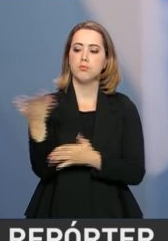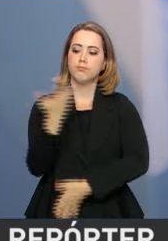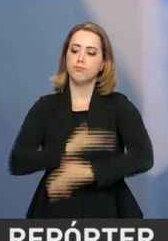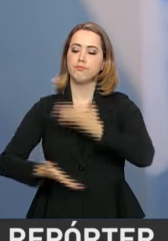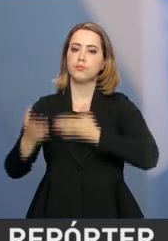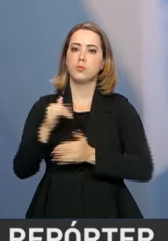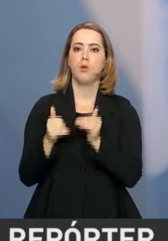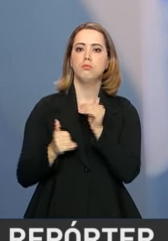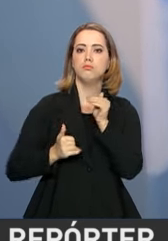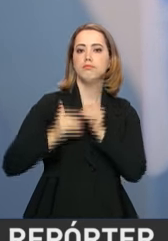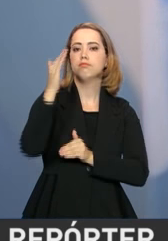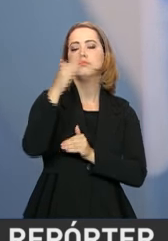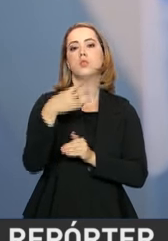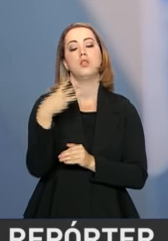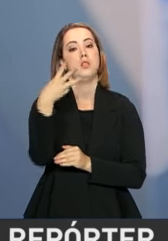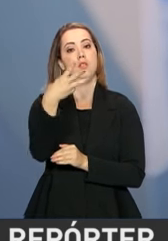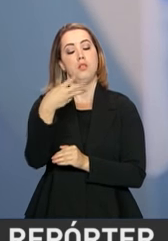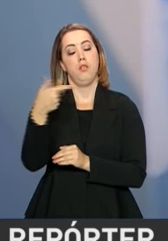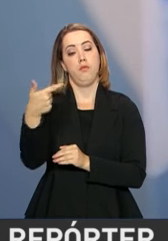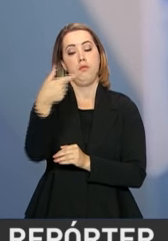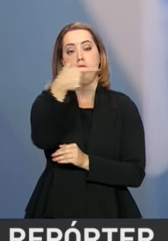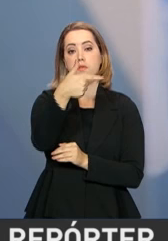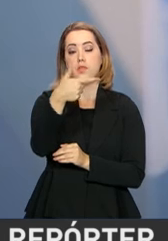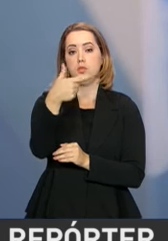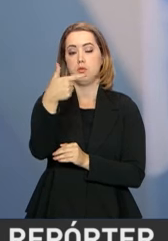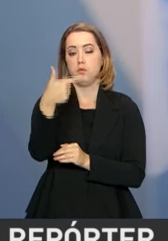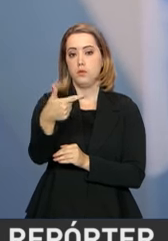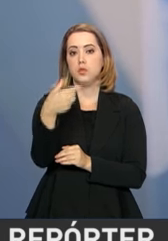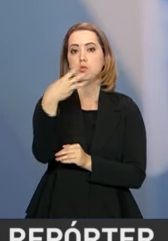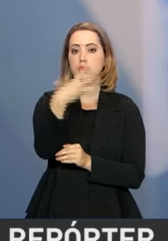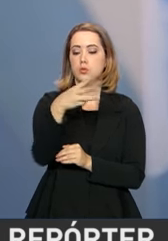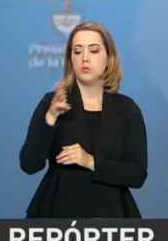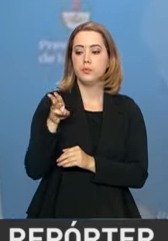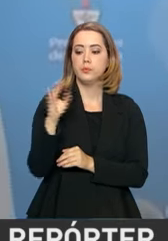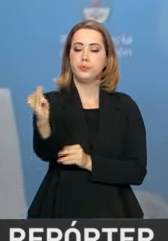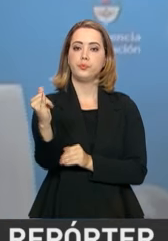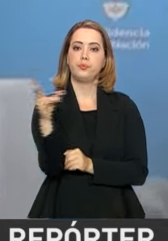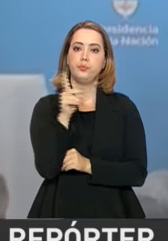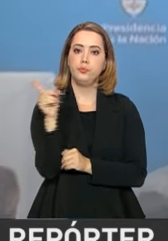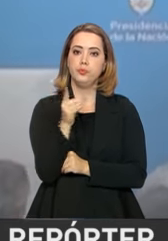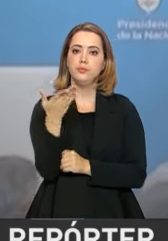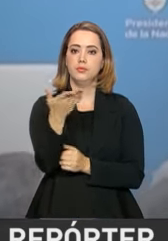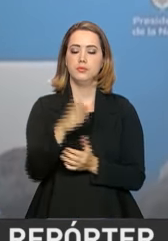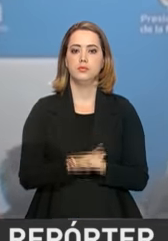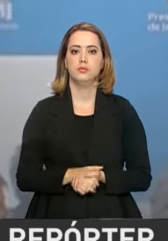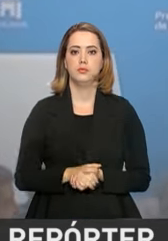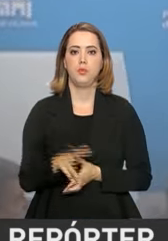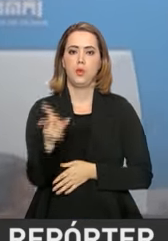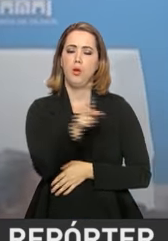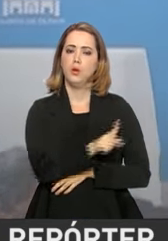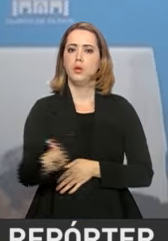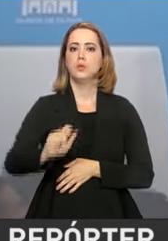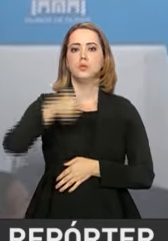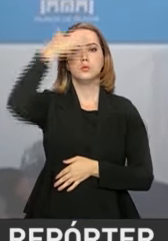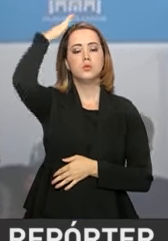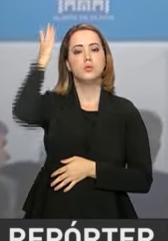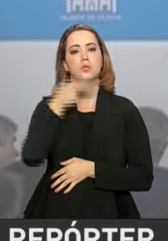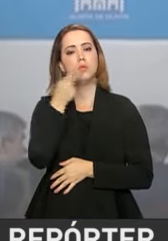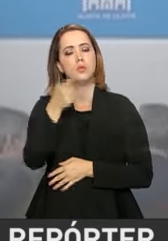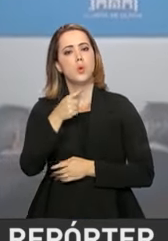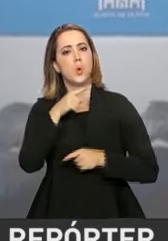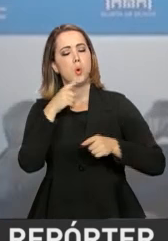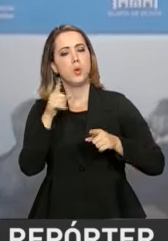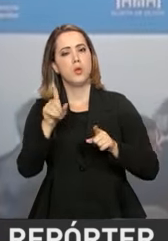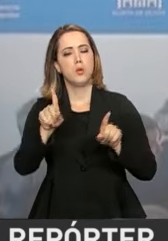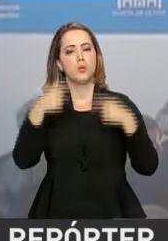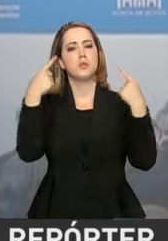vizinhos ultrapassaram os 23 bilhões de dólares. Michel Temer lembrou que os países têm desafios